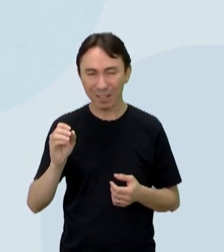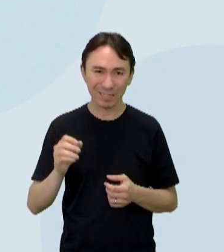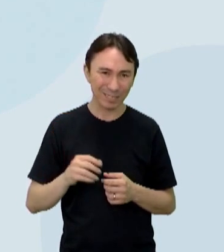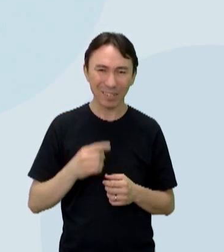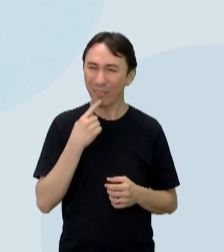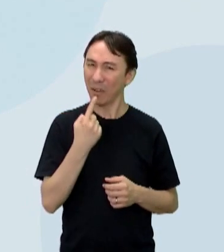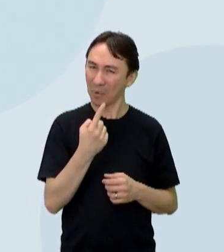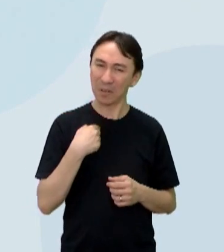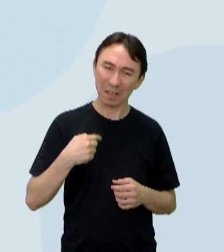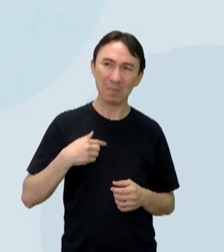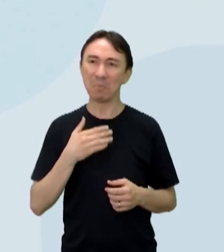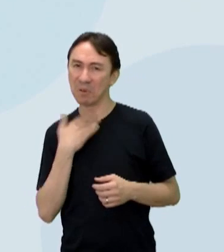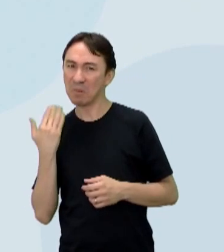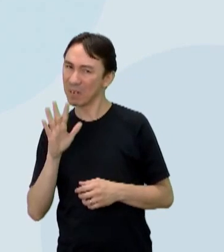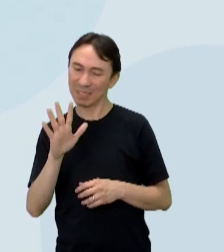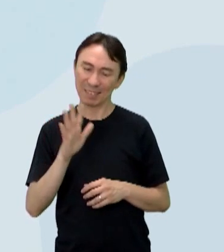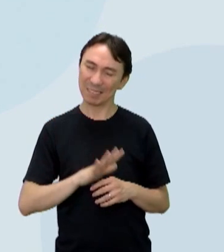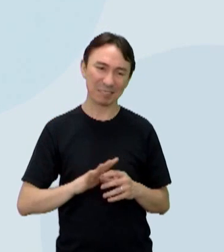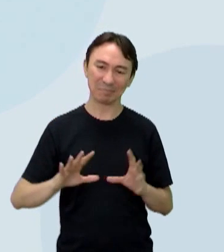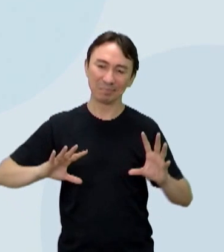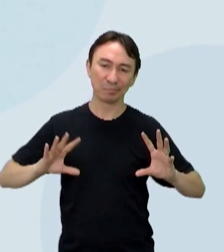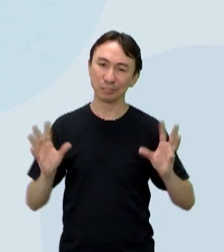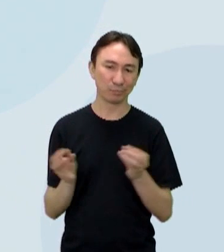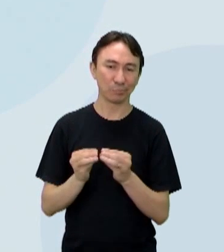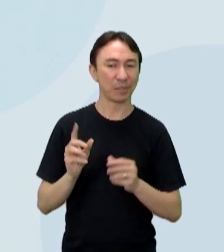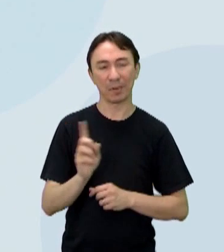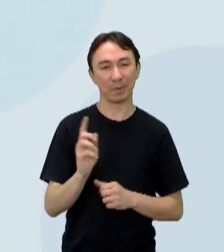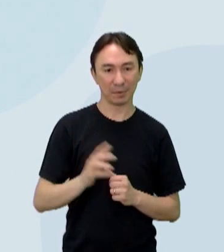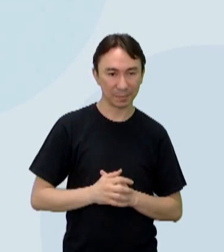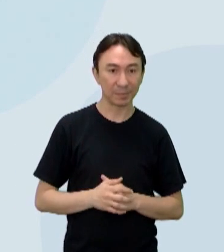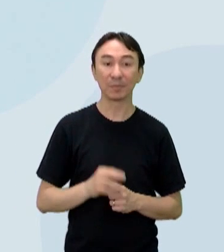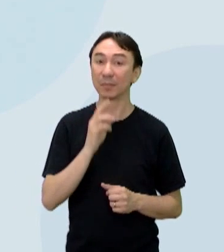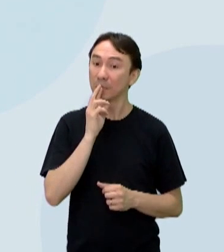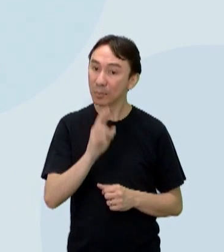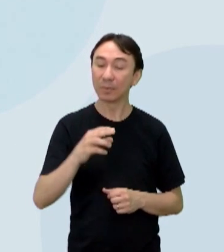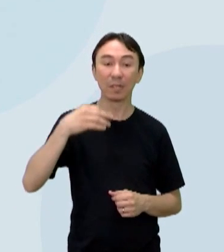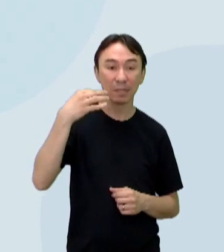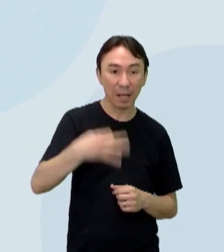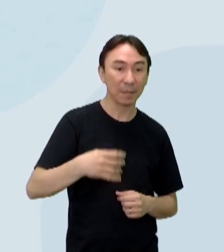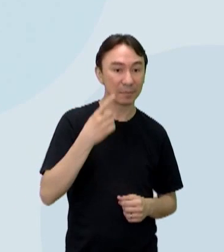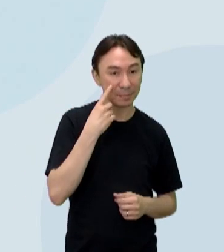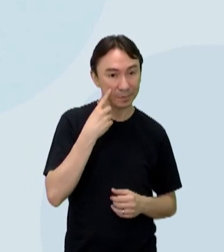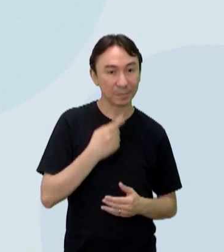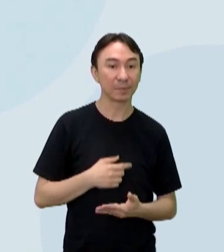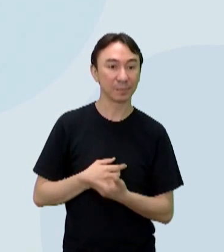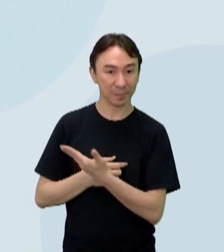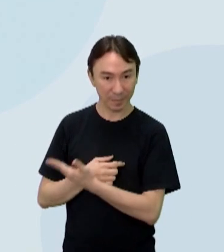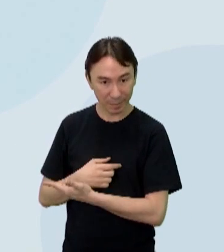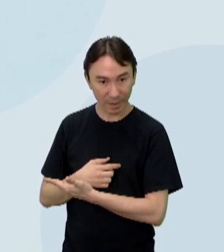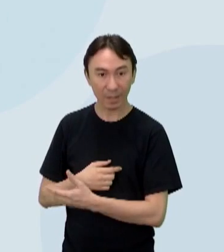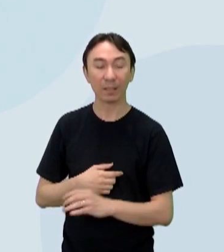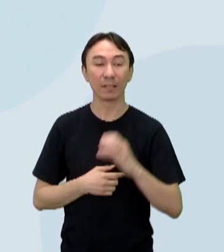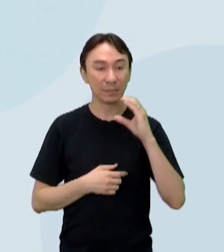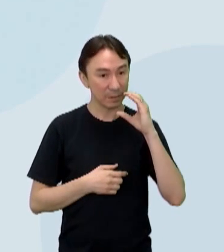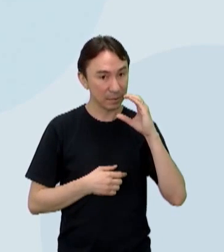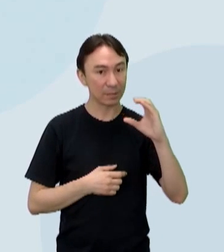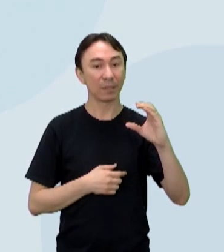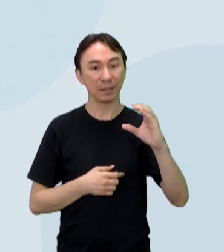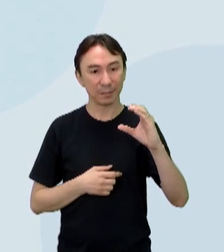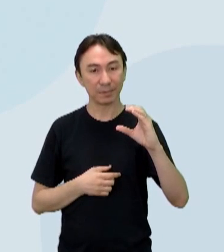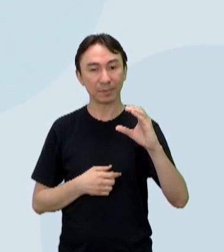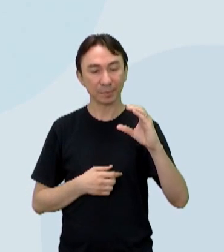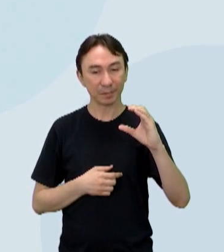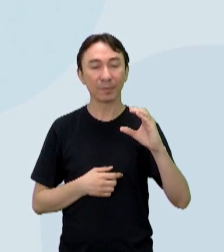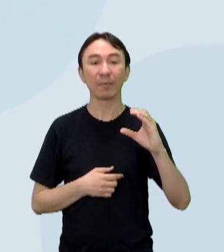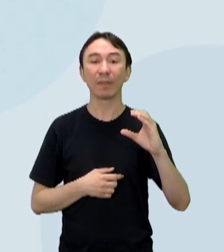não era essa a intenção. Né? Então, a resposta correta, e pode colocar para eles, a letra C. A